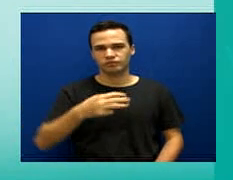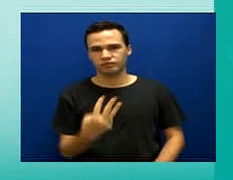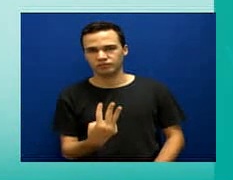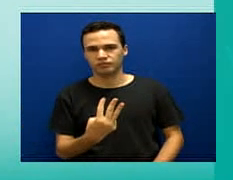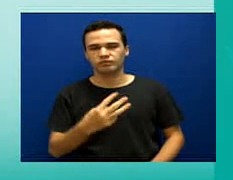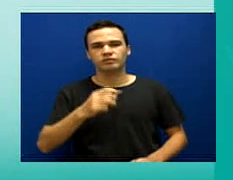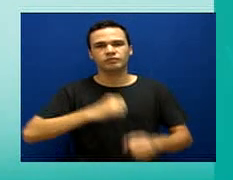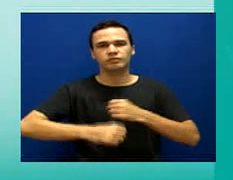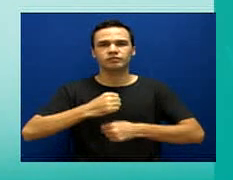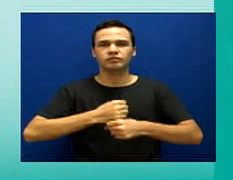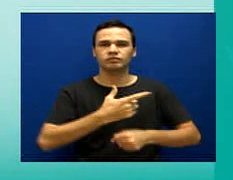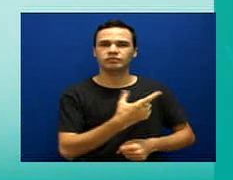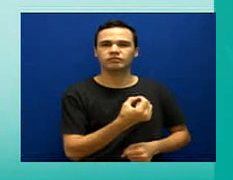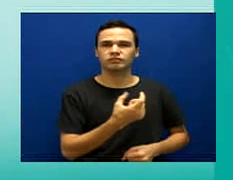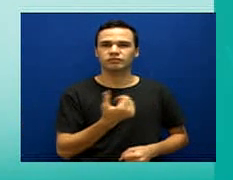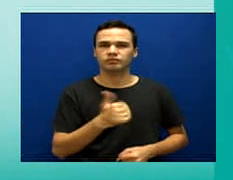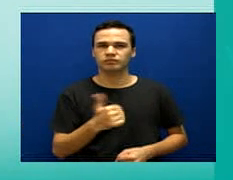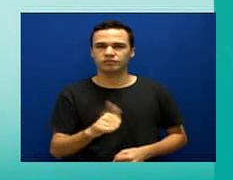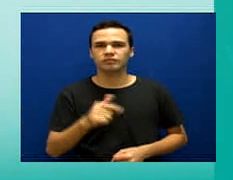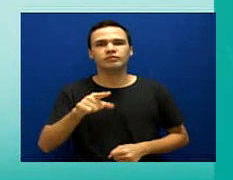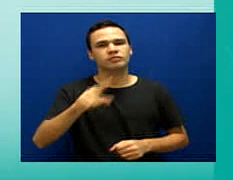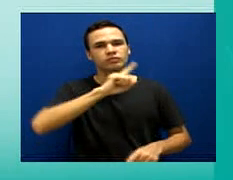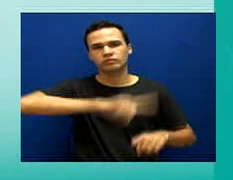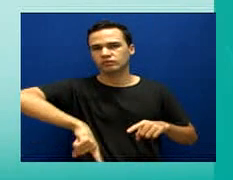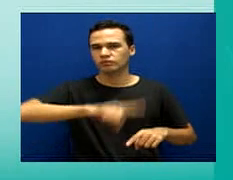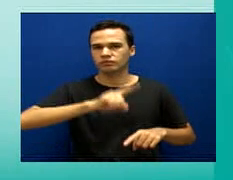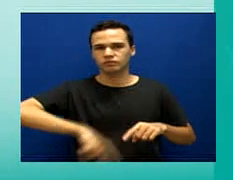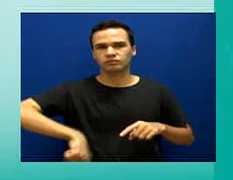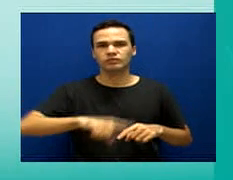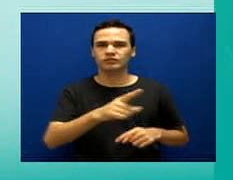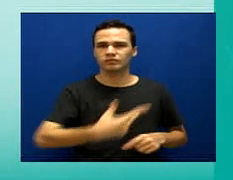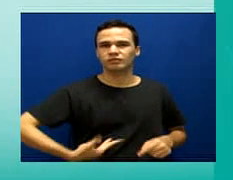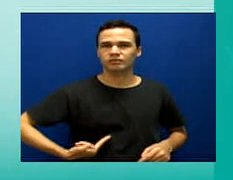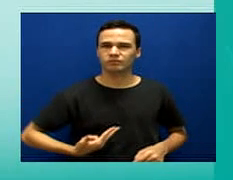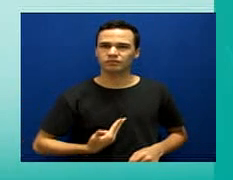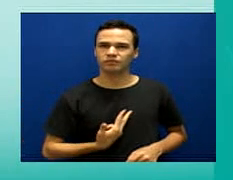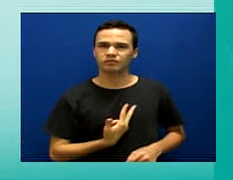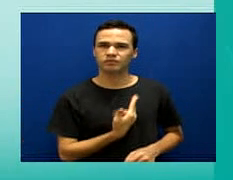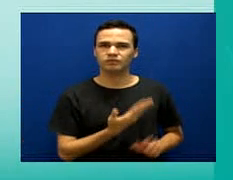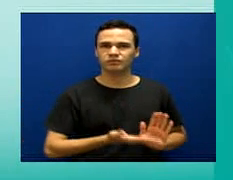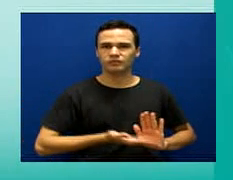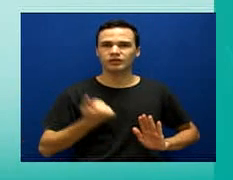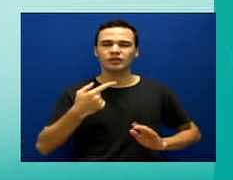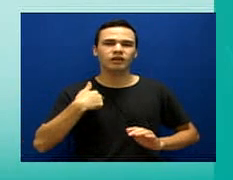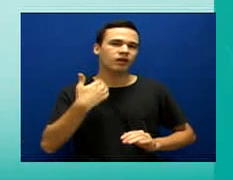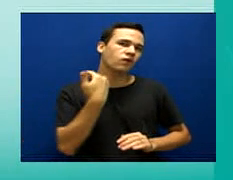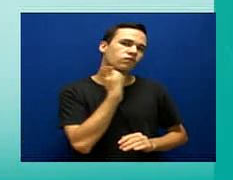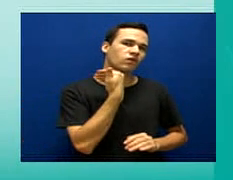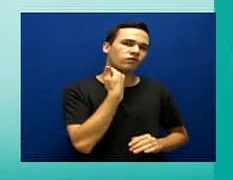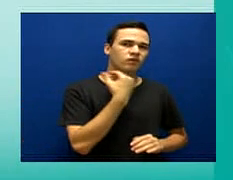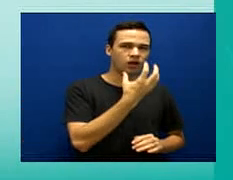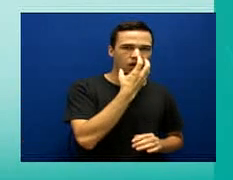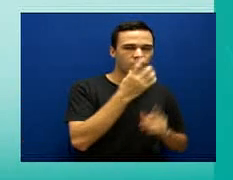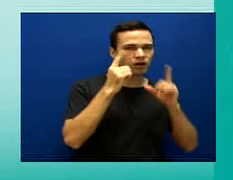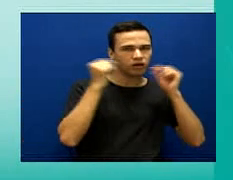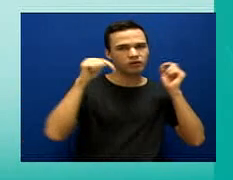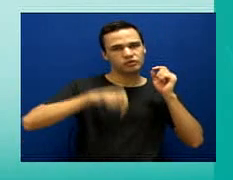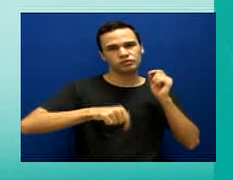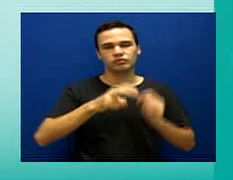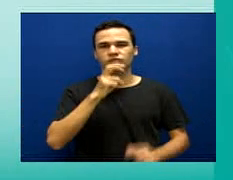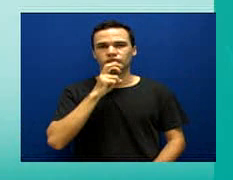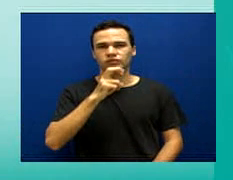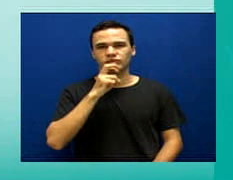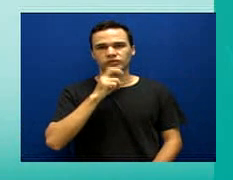9.793, de 2011, que proíbe a realização de cirurgia para extração de cordas vocais de cães e gatos no